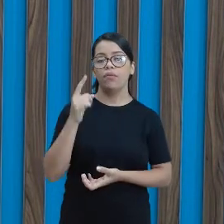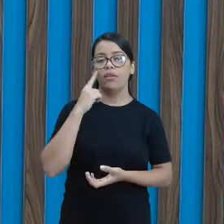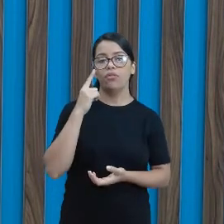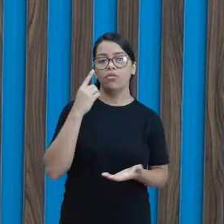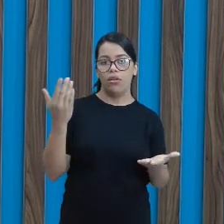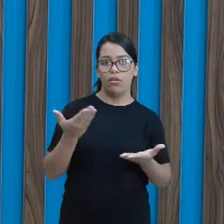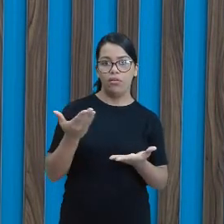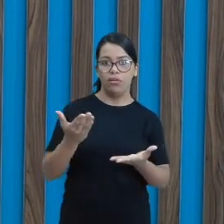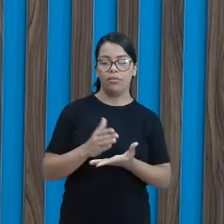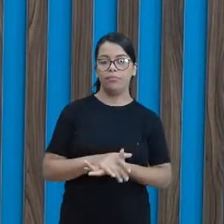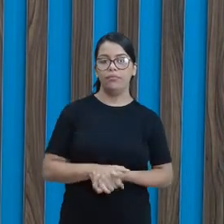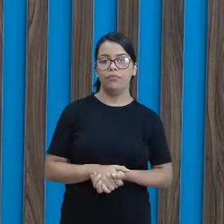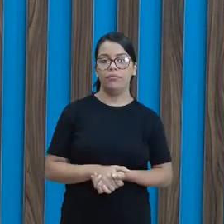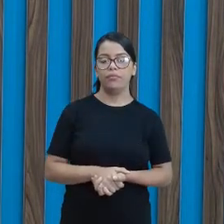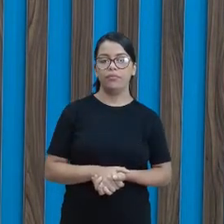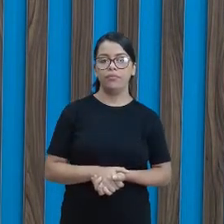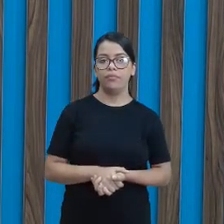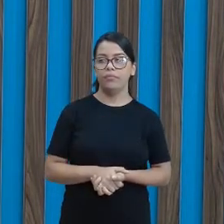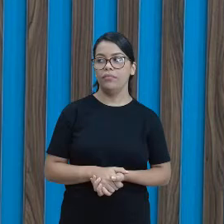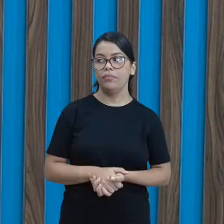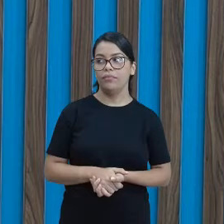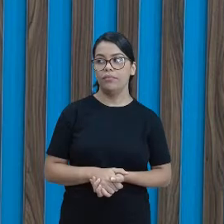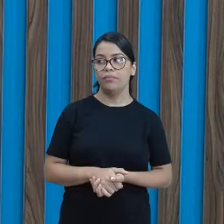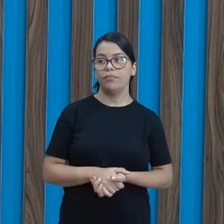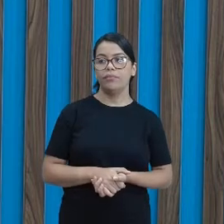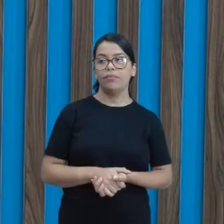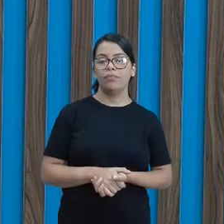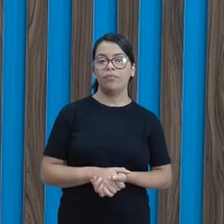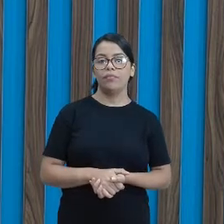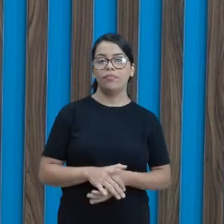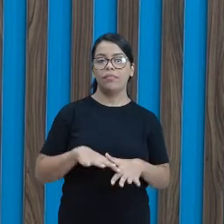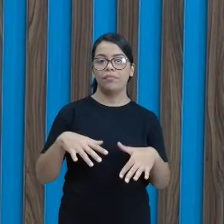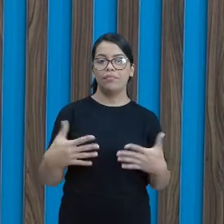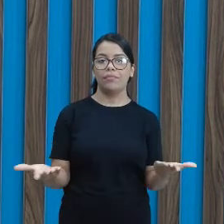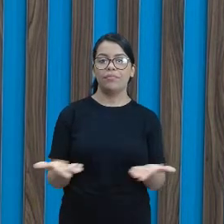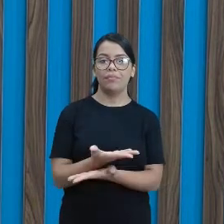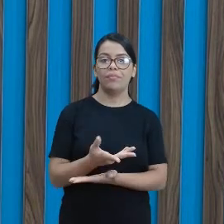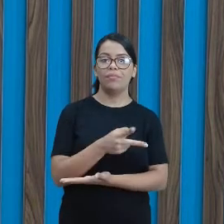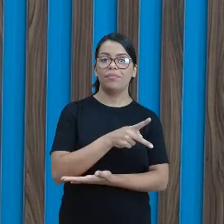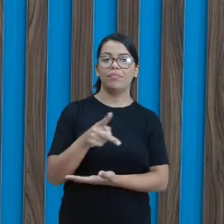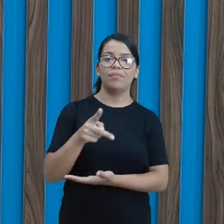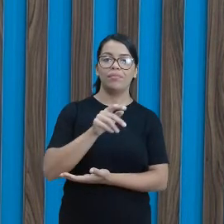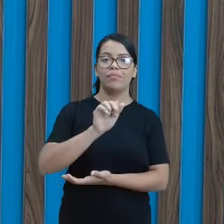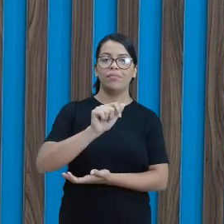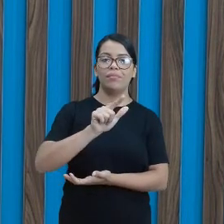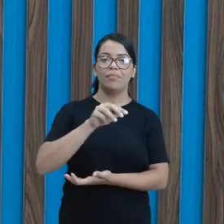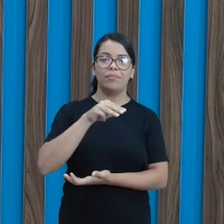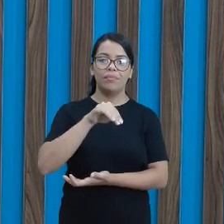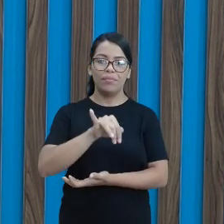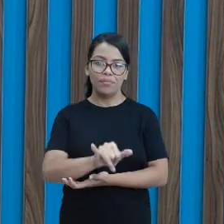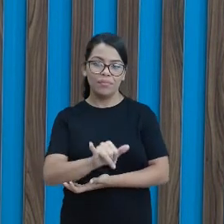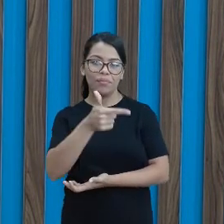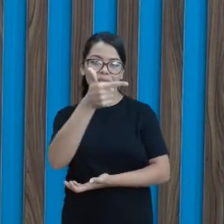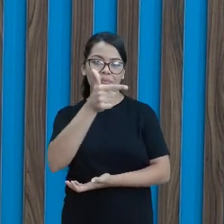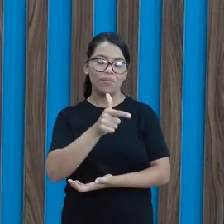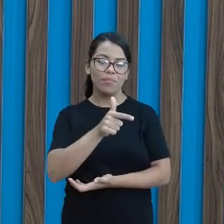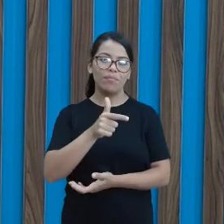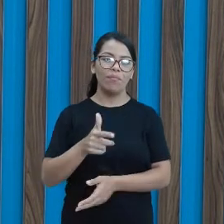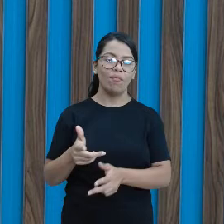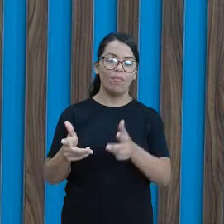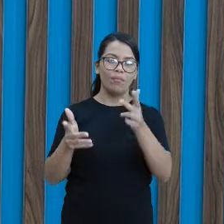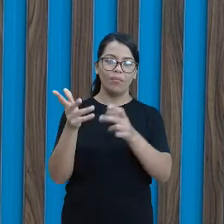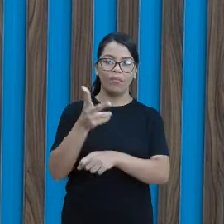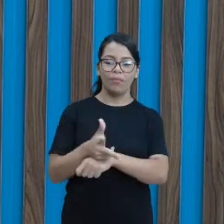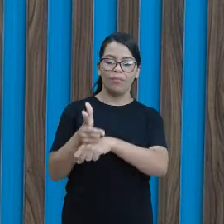aqui, ó. Esticou a palma da mão, largou a professora Lami de novo, mais uma vez, passando em frente à câmera. Esticou a palma da